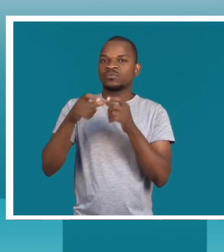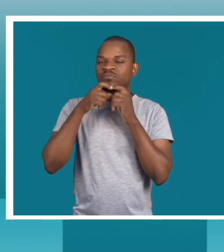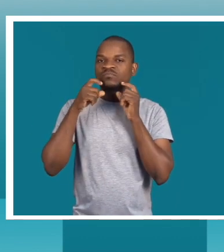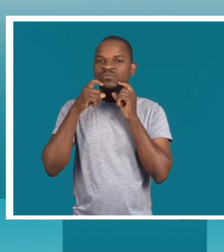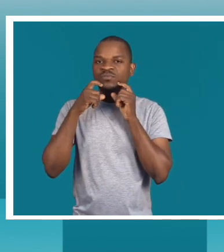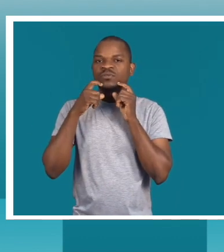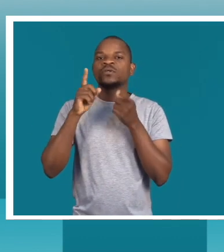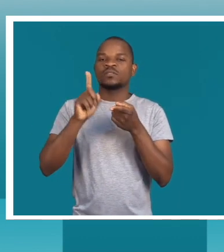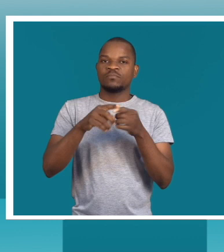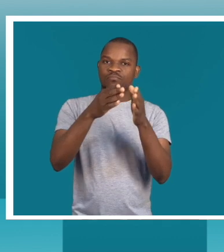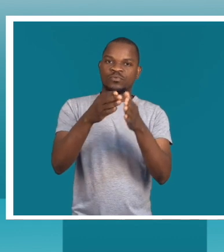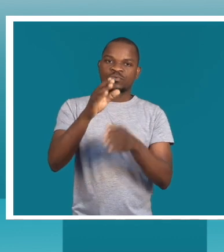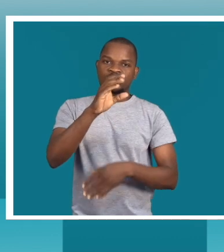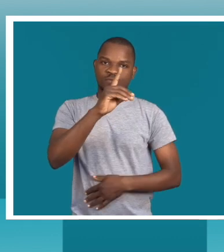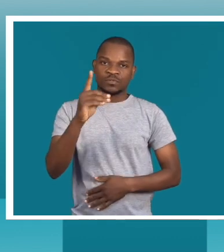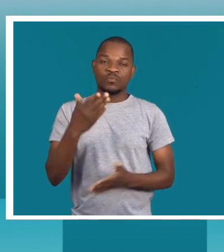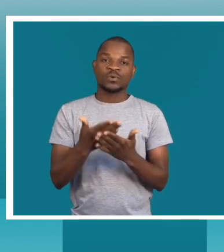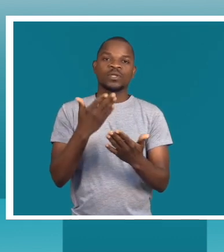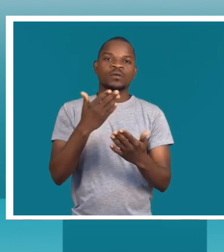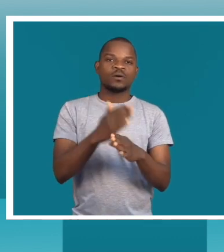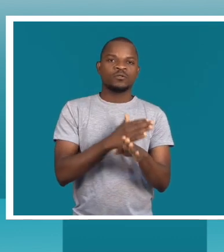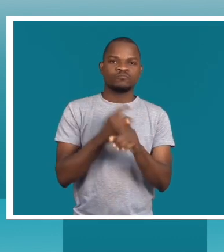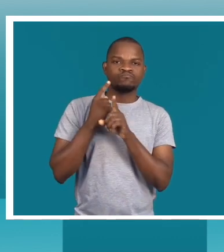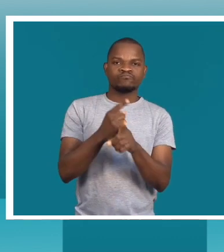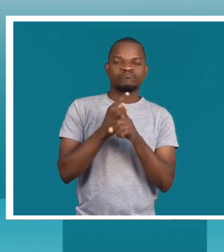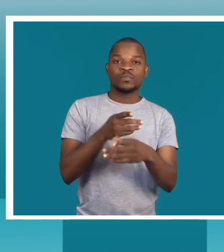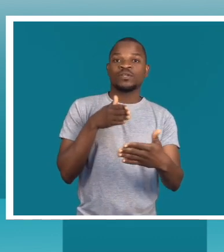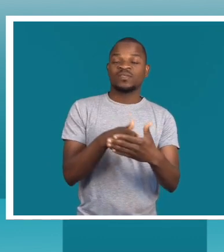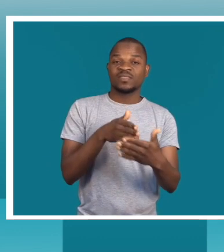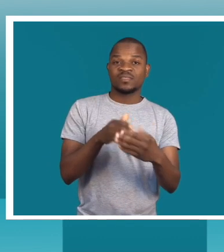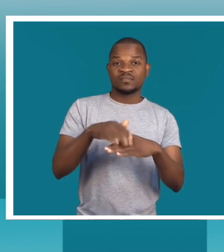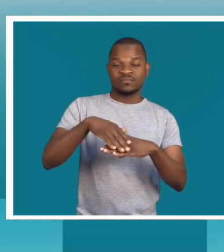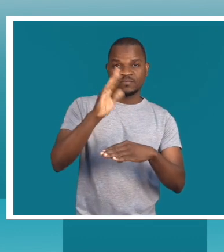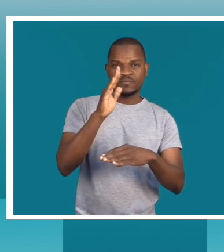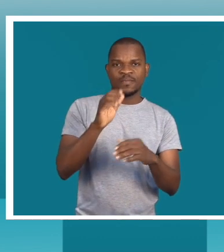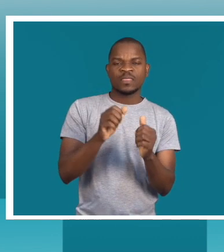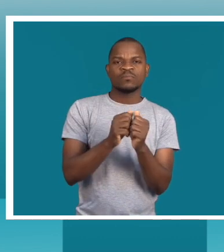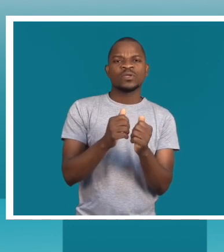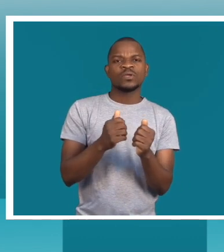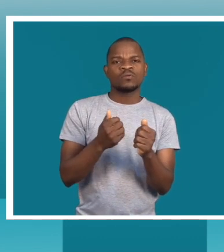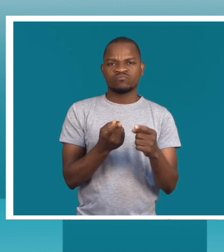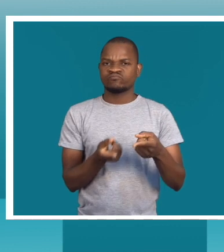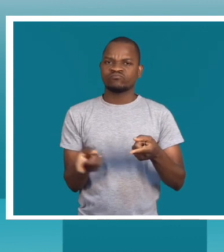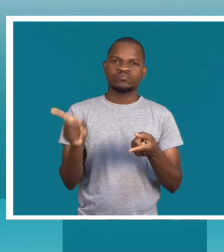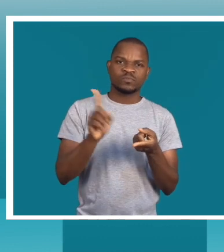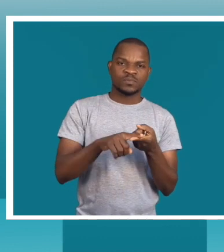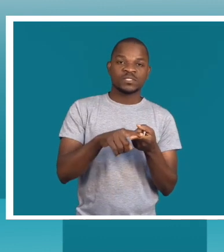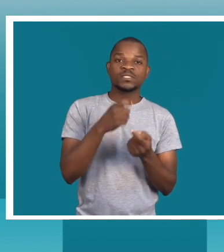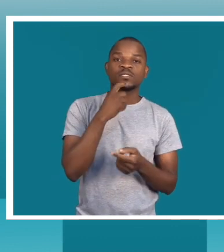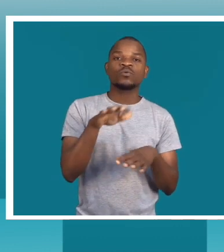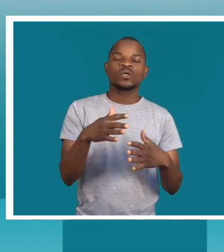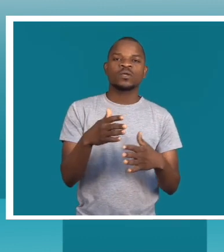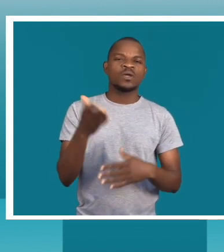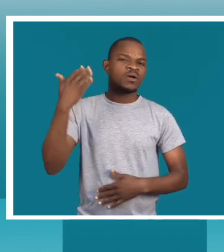viram ou vêm-se excluídos de participar deste tipo de processo. Eu digo-lhe com amargura que, na minha